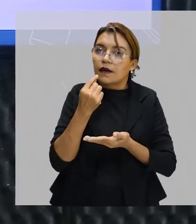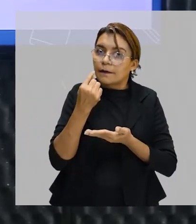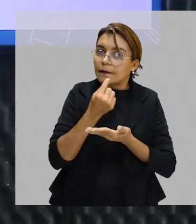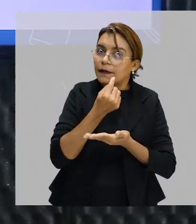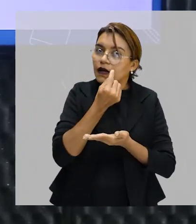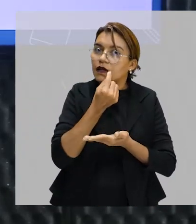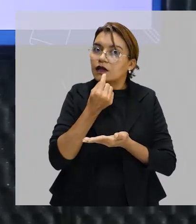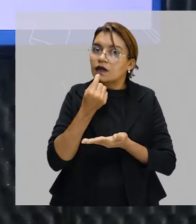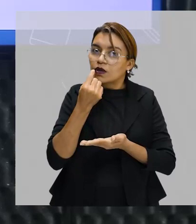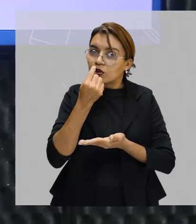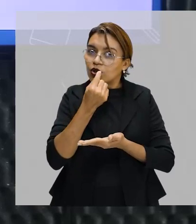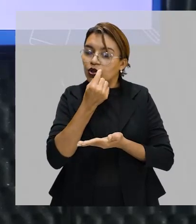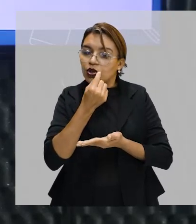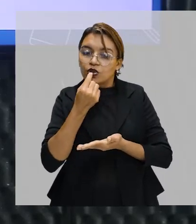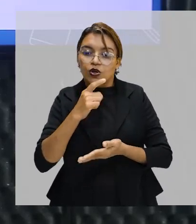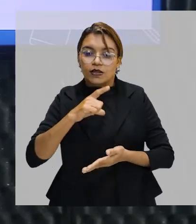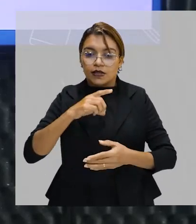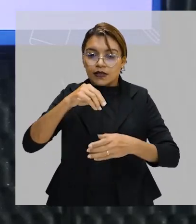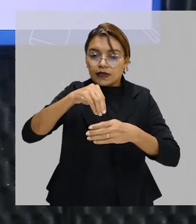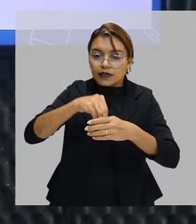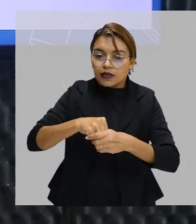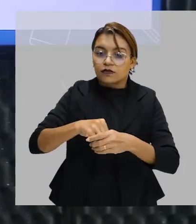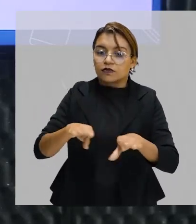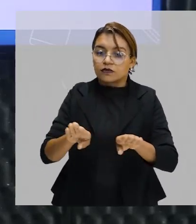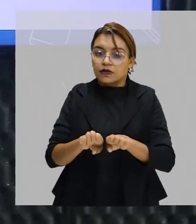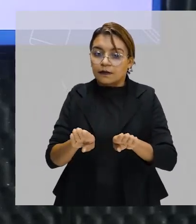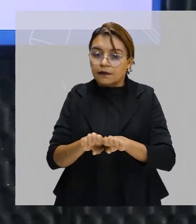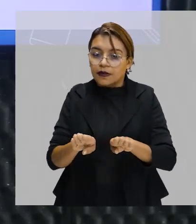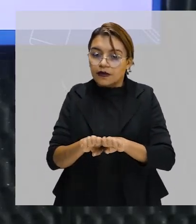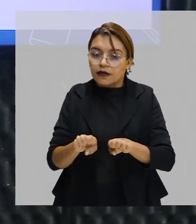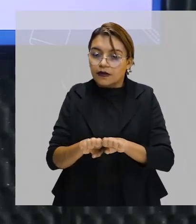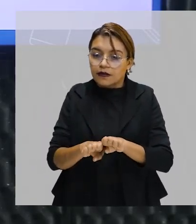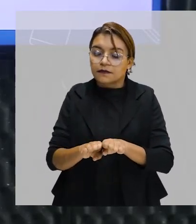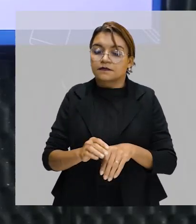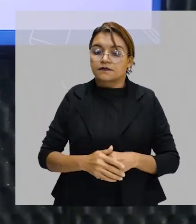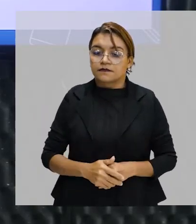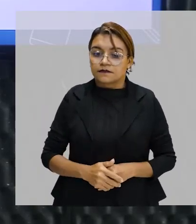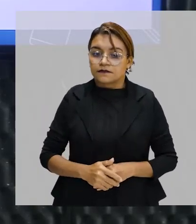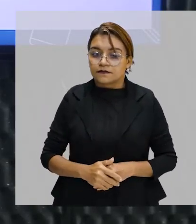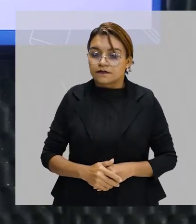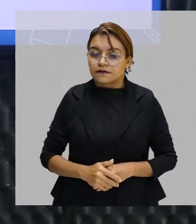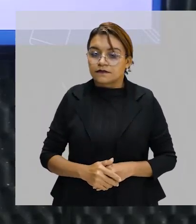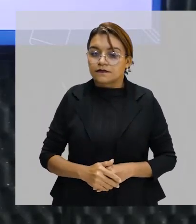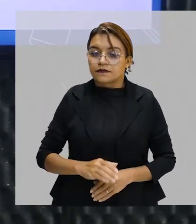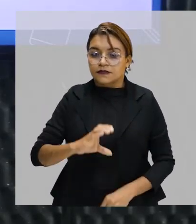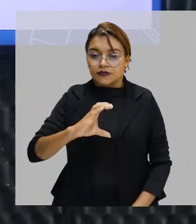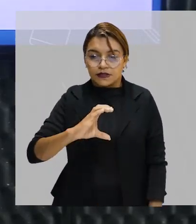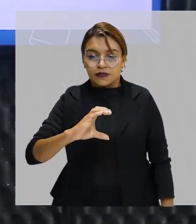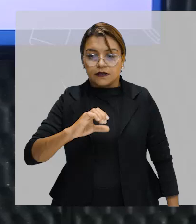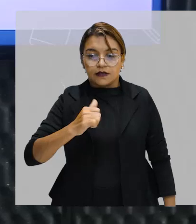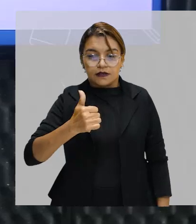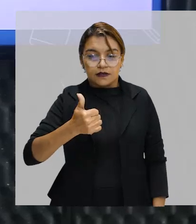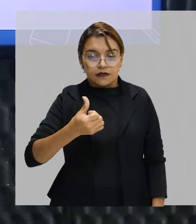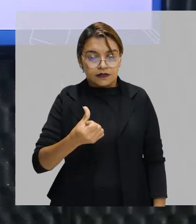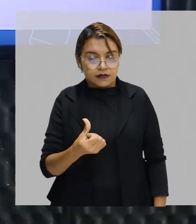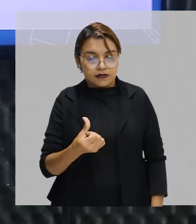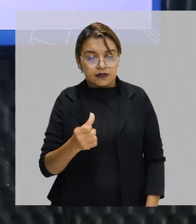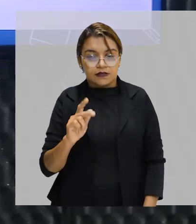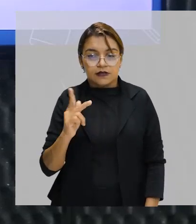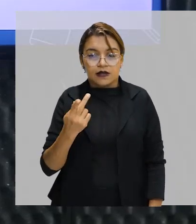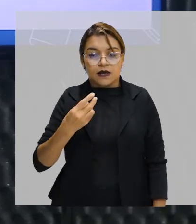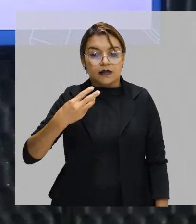o álcool cetílico, desculpa pelo erro, o álcool cetílico, ali está a sua